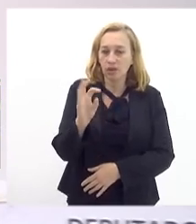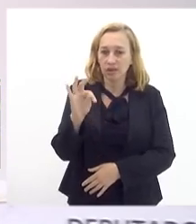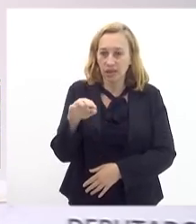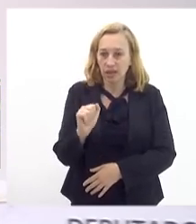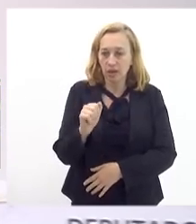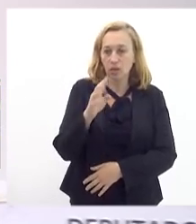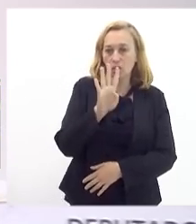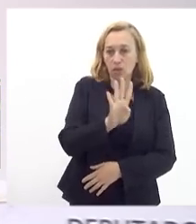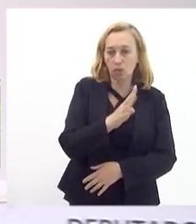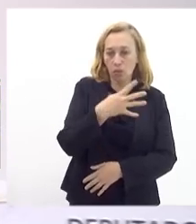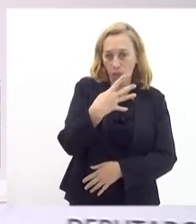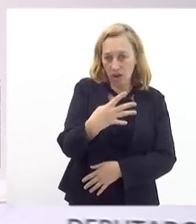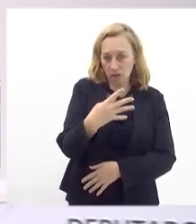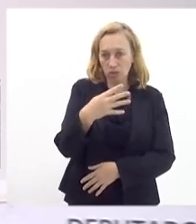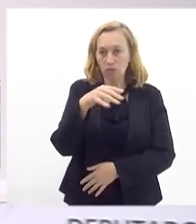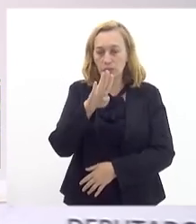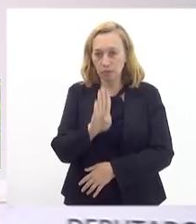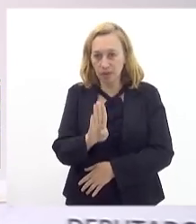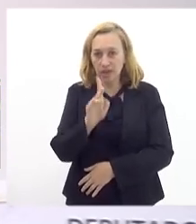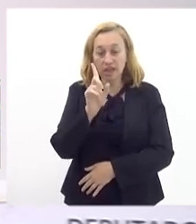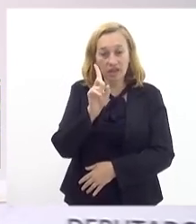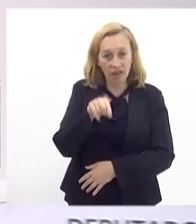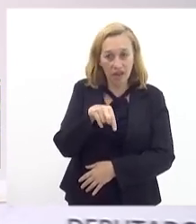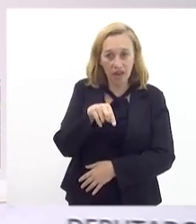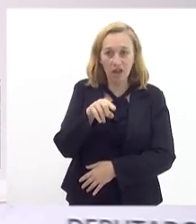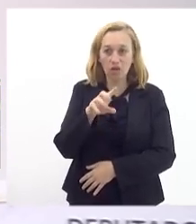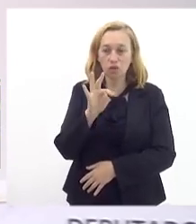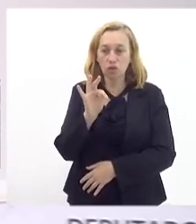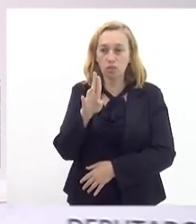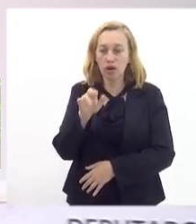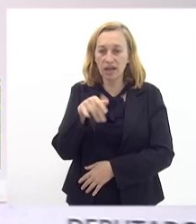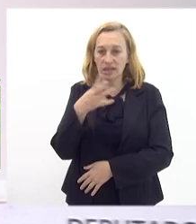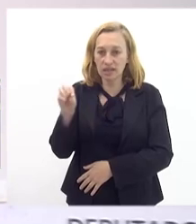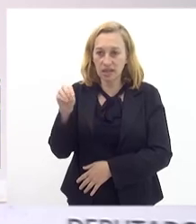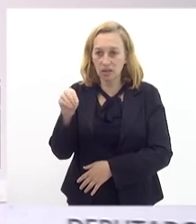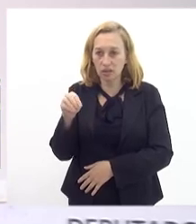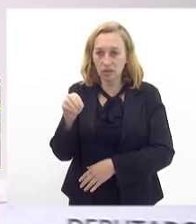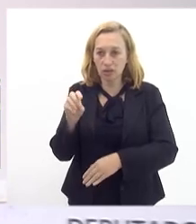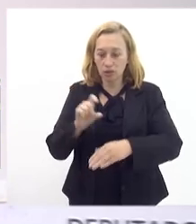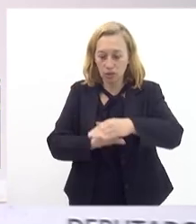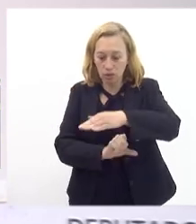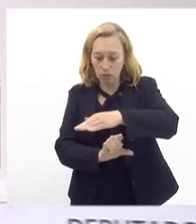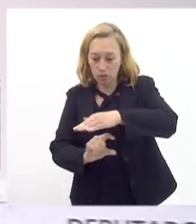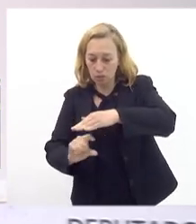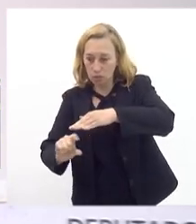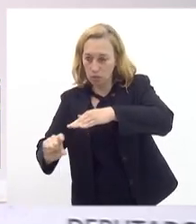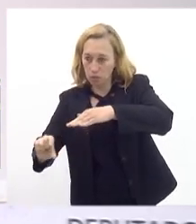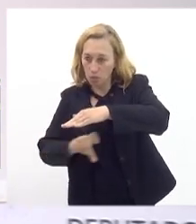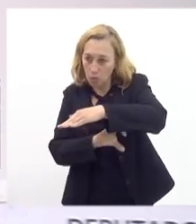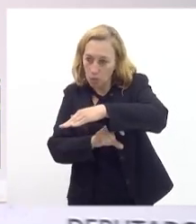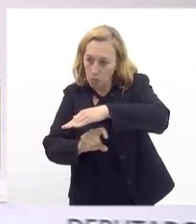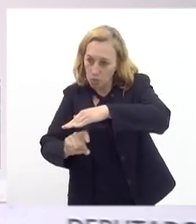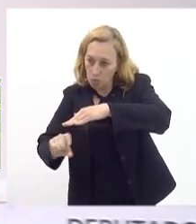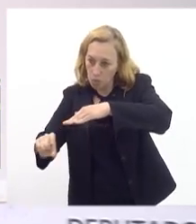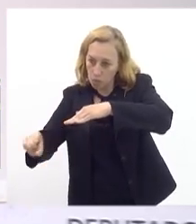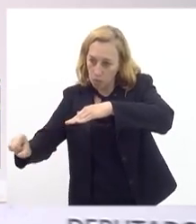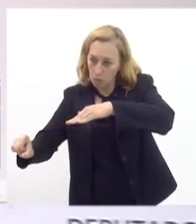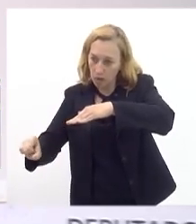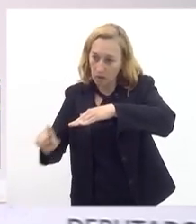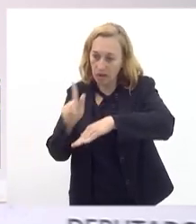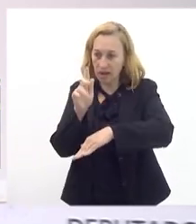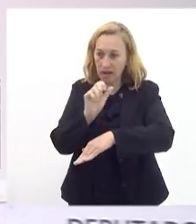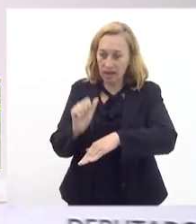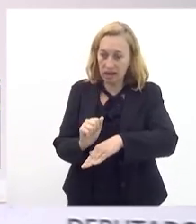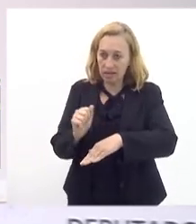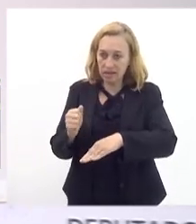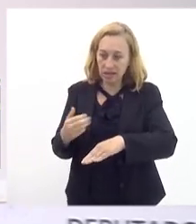que é uma tubulação subterrânea de gás para levar o gás natural para Baixada Fluminense